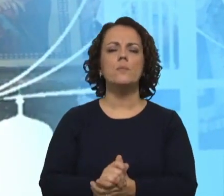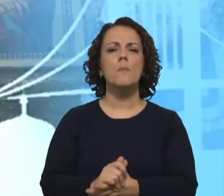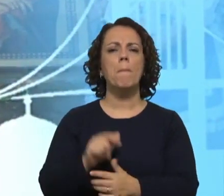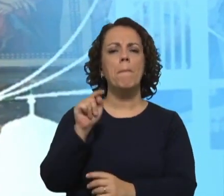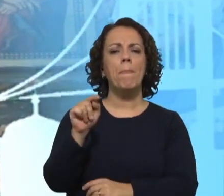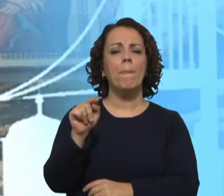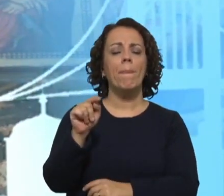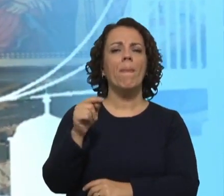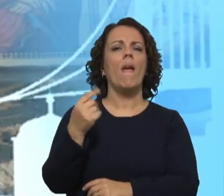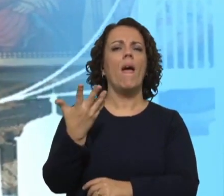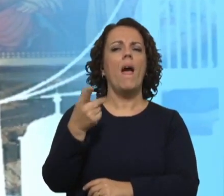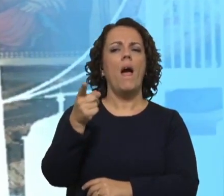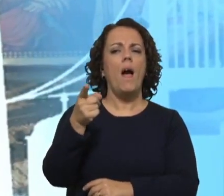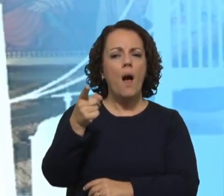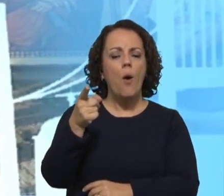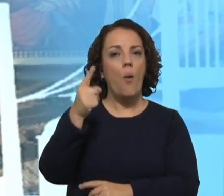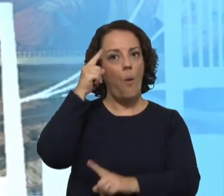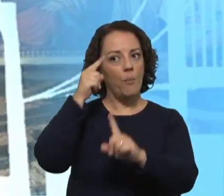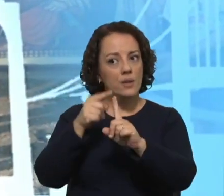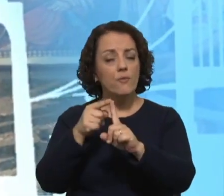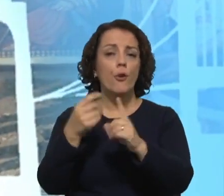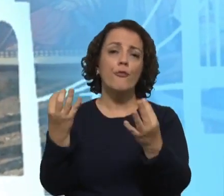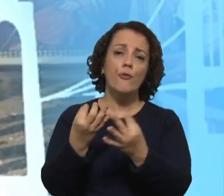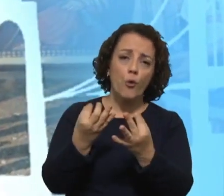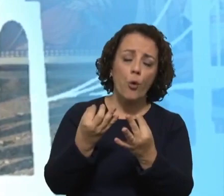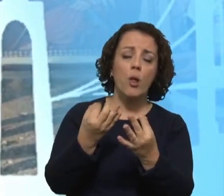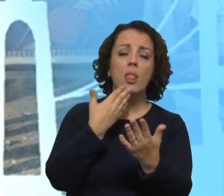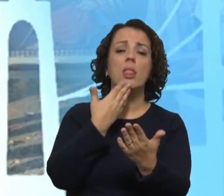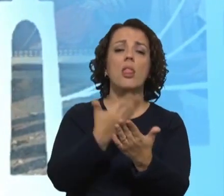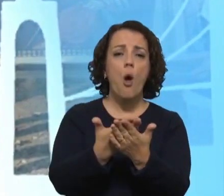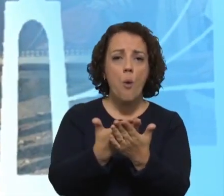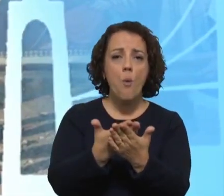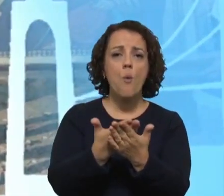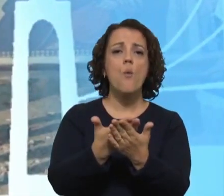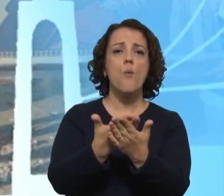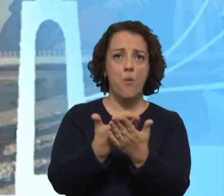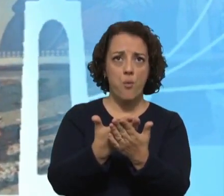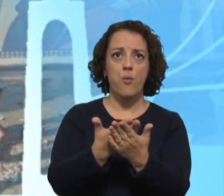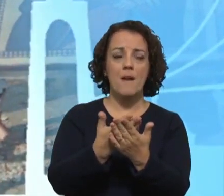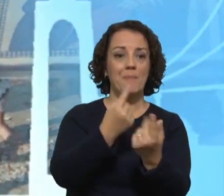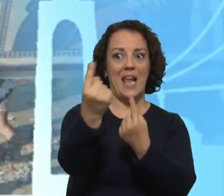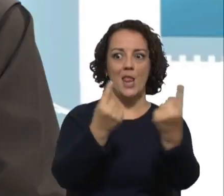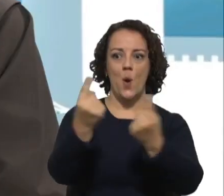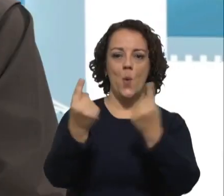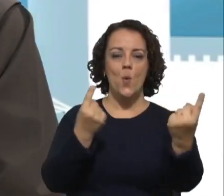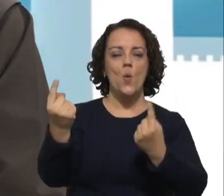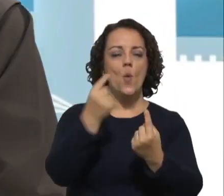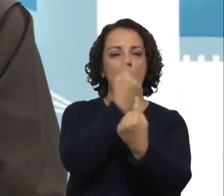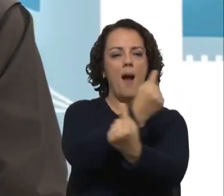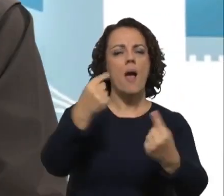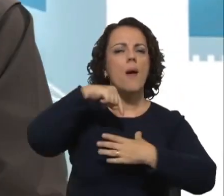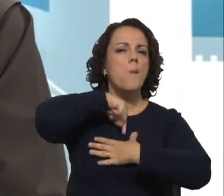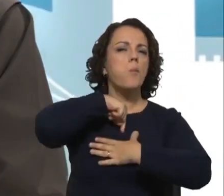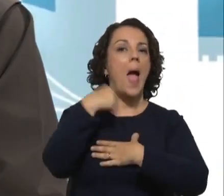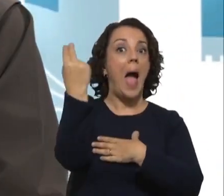Nessa linha, quiseram estimular e congregar, ao fim e ao cabo, aqueles que também na sua intuição